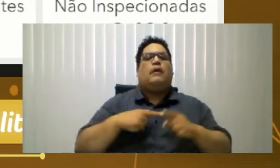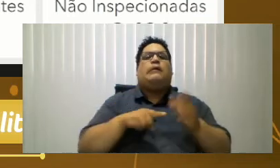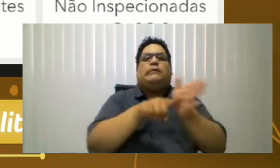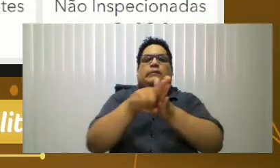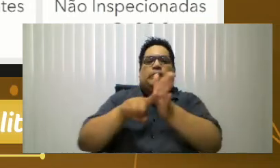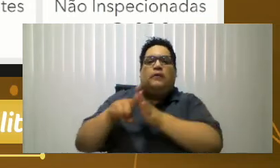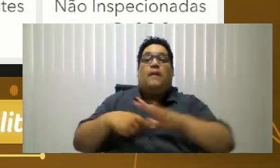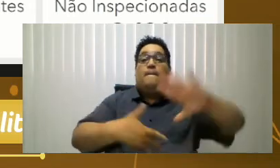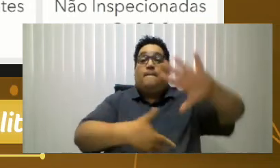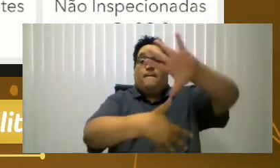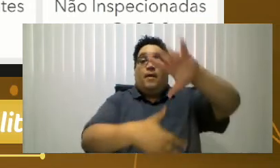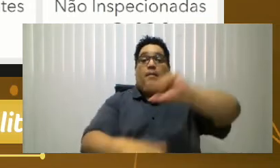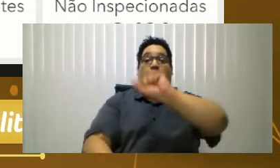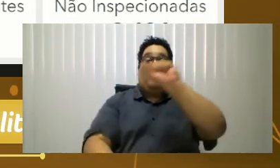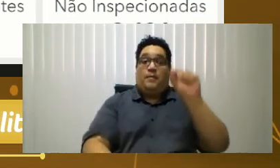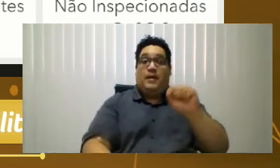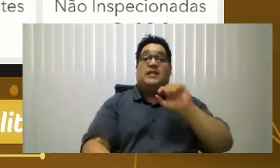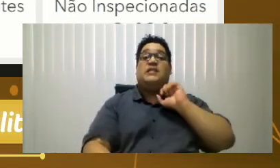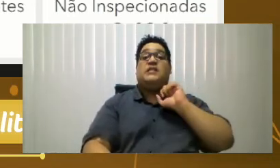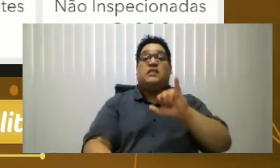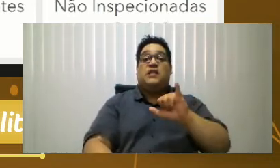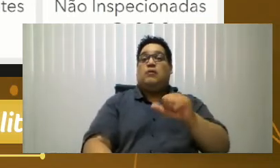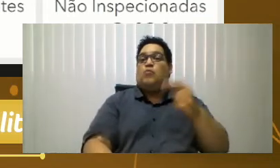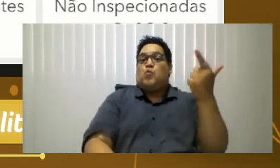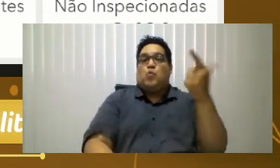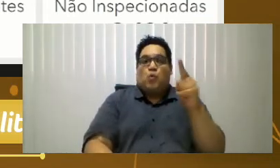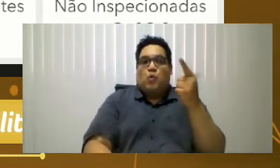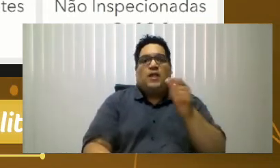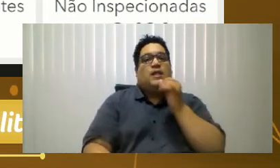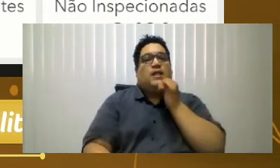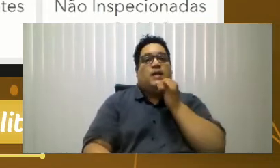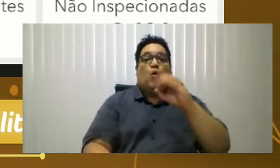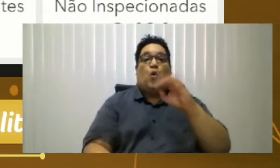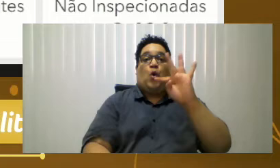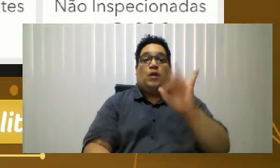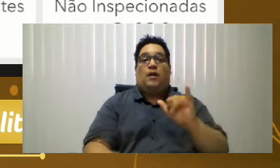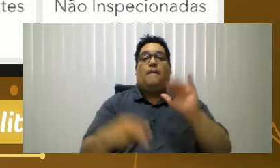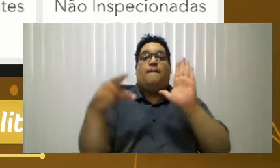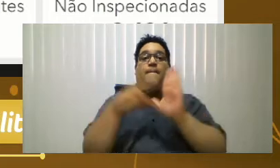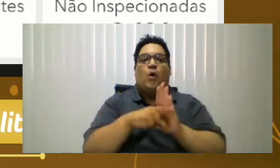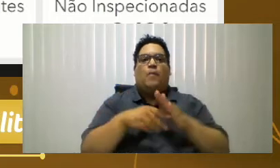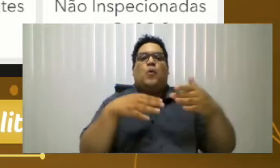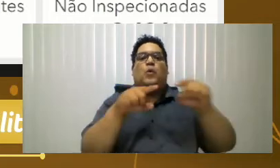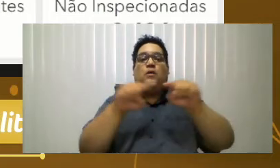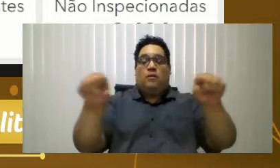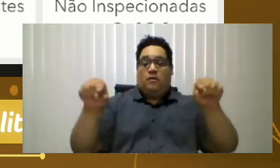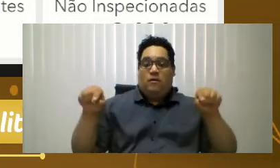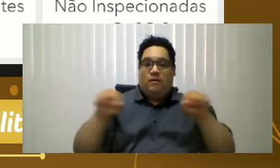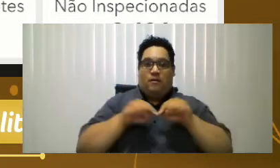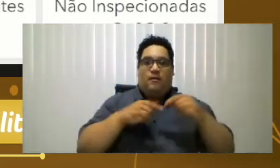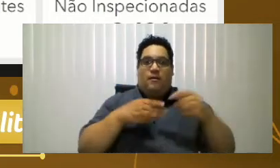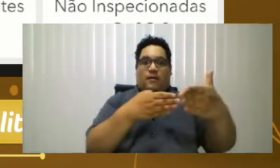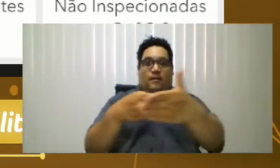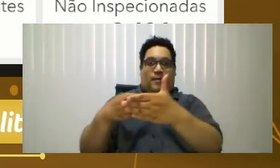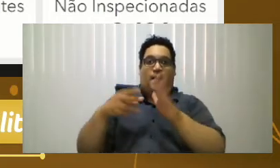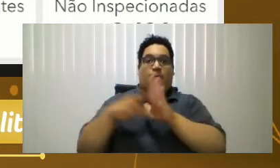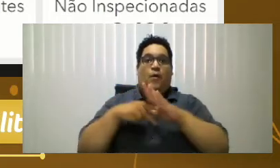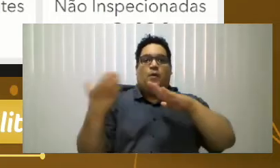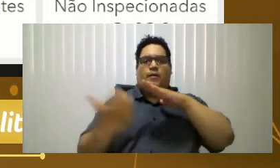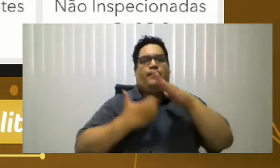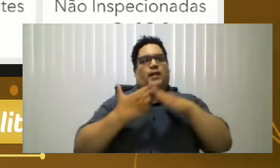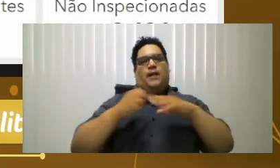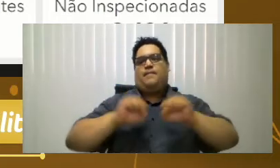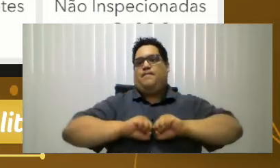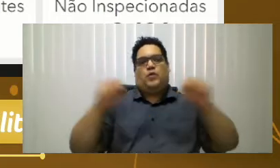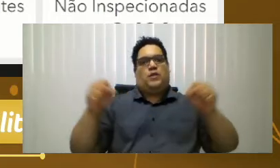por trás disso. Sem esse dado, por exemplo, da cota, dos nossos limites da empresa, a gente não seria possível fazer